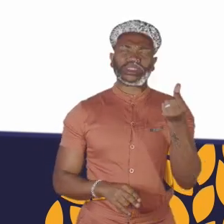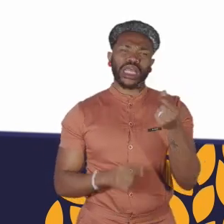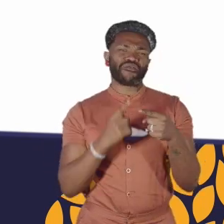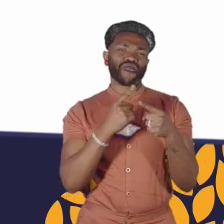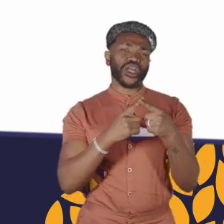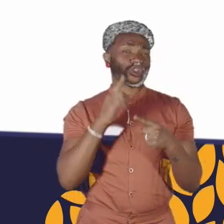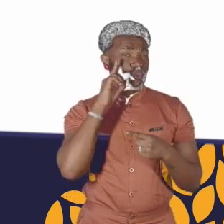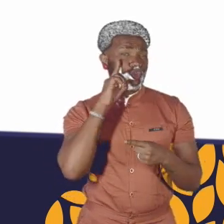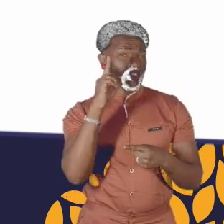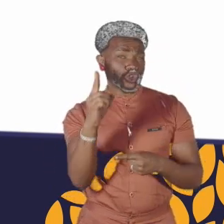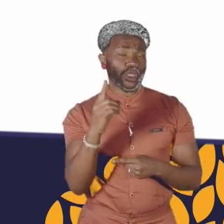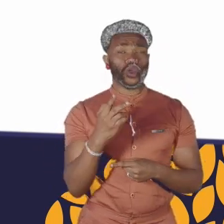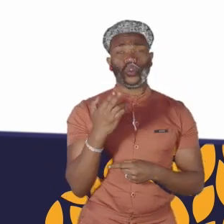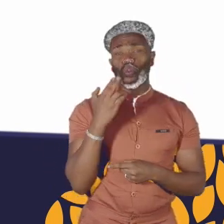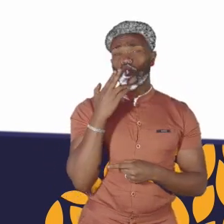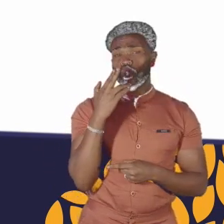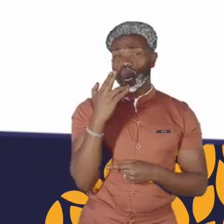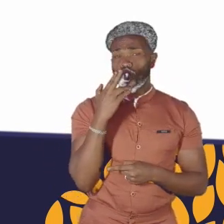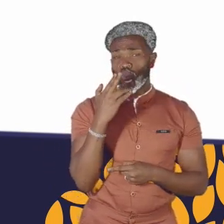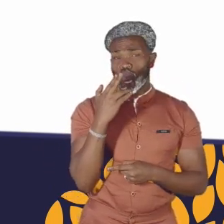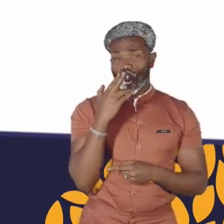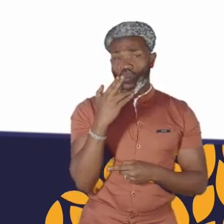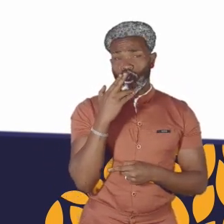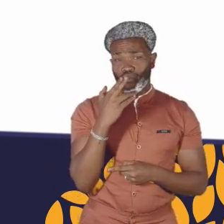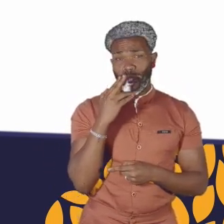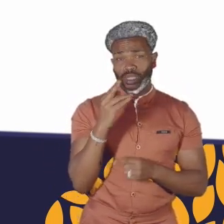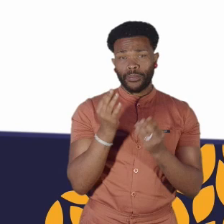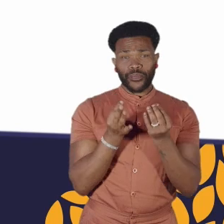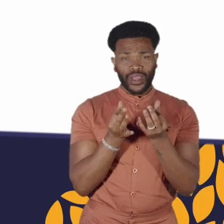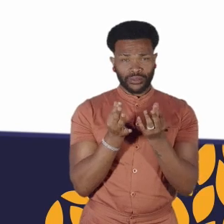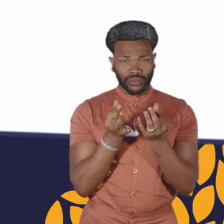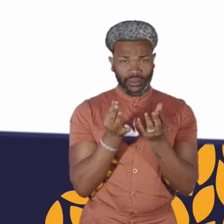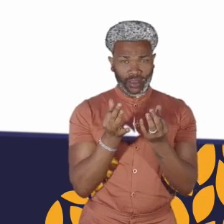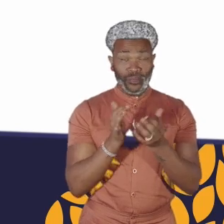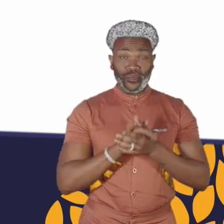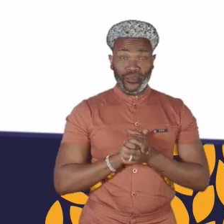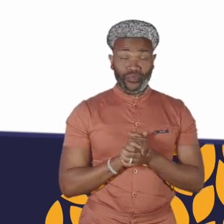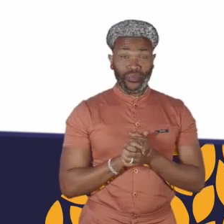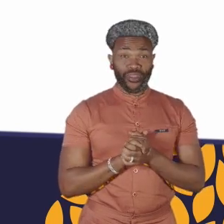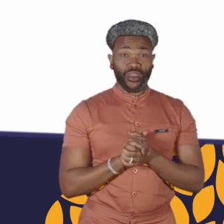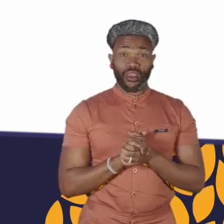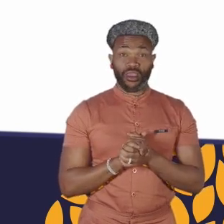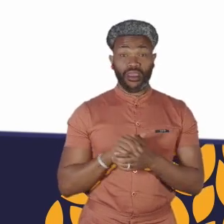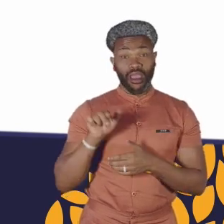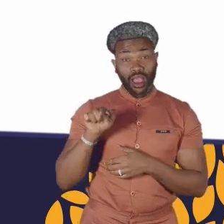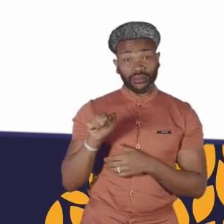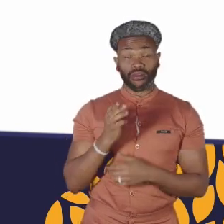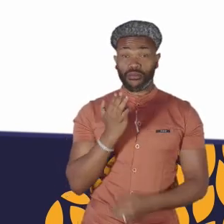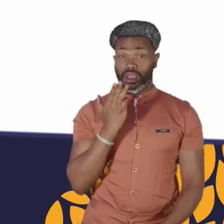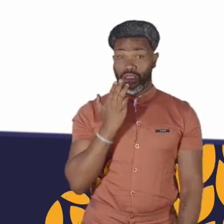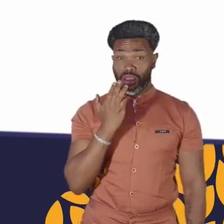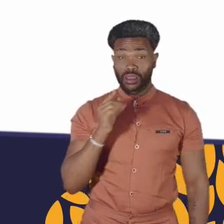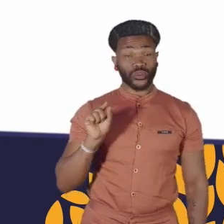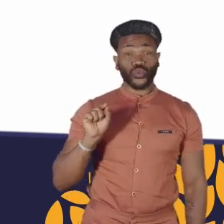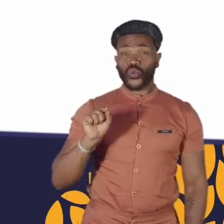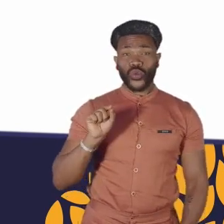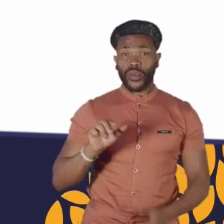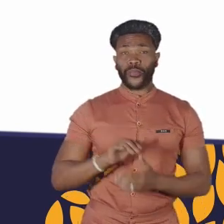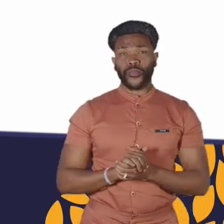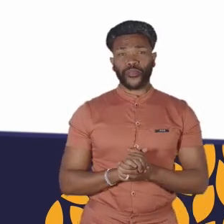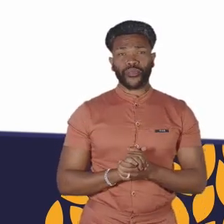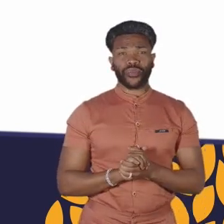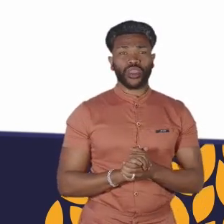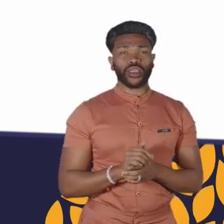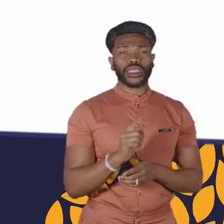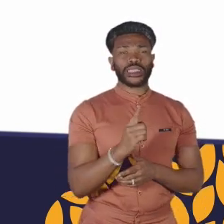dia da cannabis na fumada, na seda. É uma cannabis que é na média de